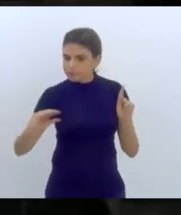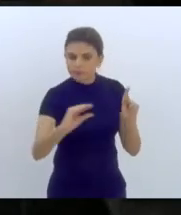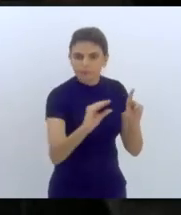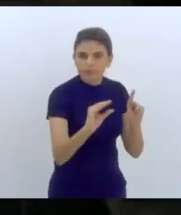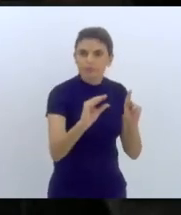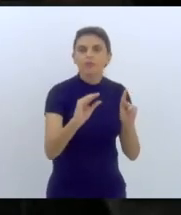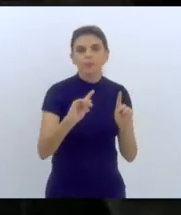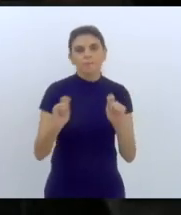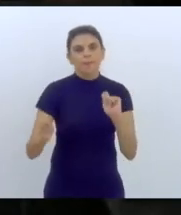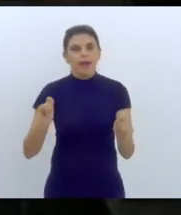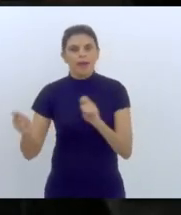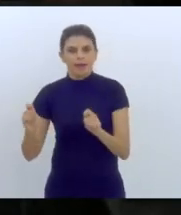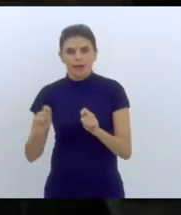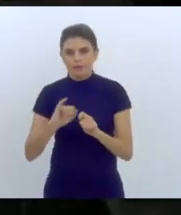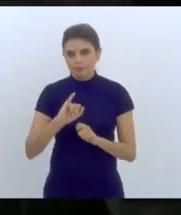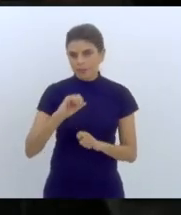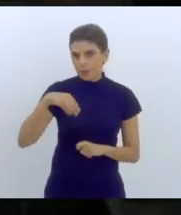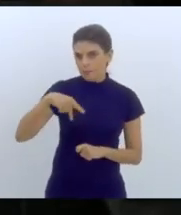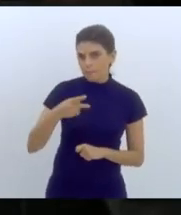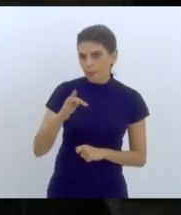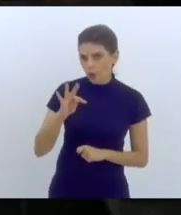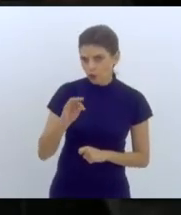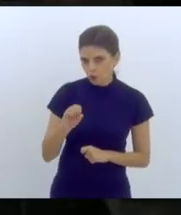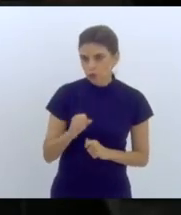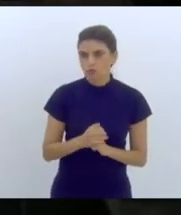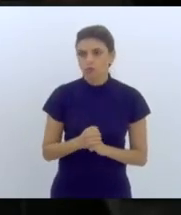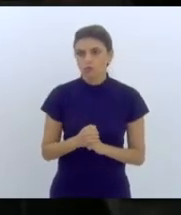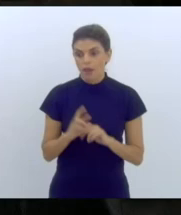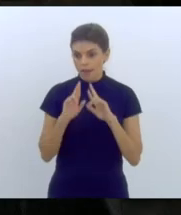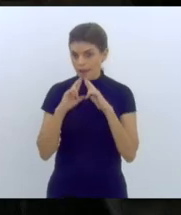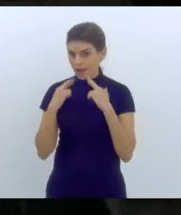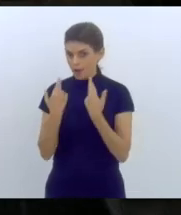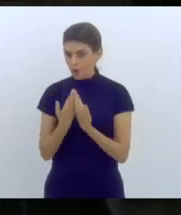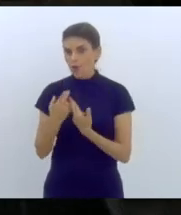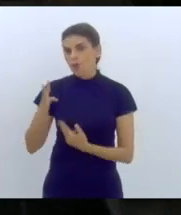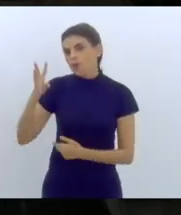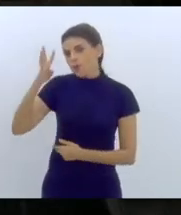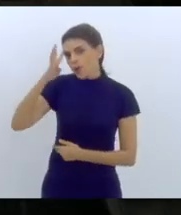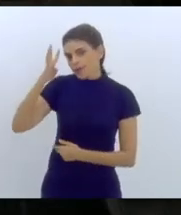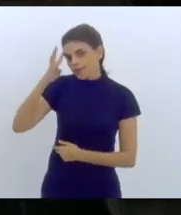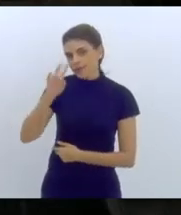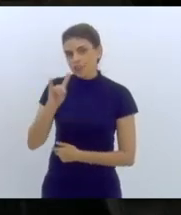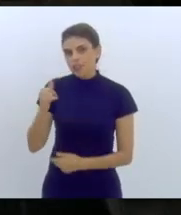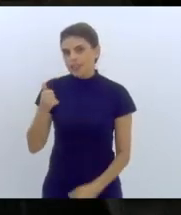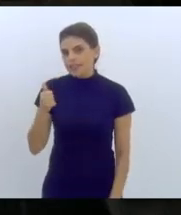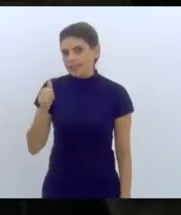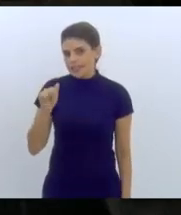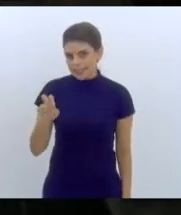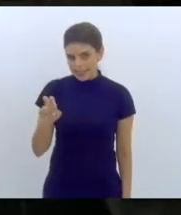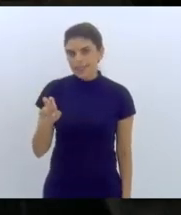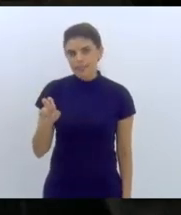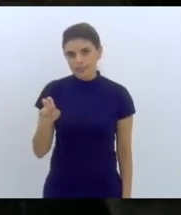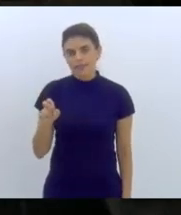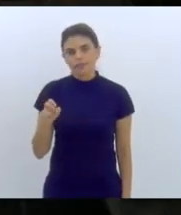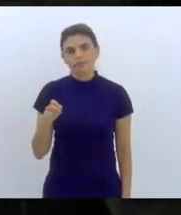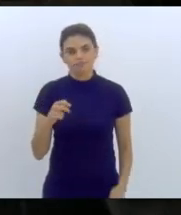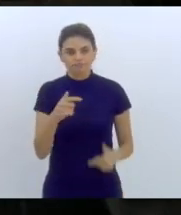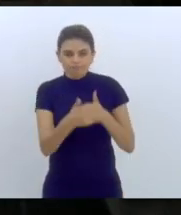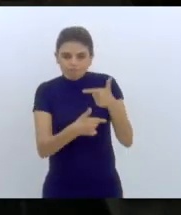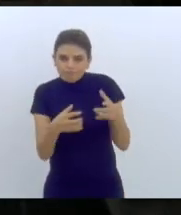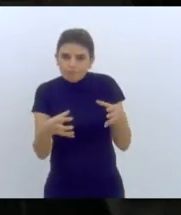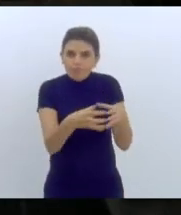impostos. Em reunião nesta quarta-feira, 15, com a Frente Parlamentar do